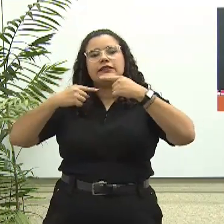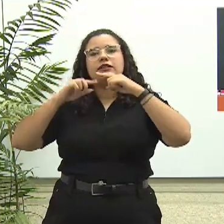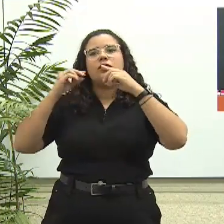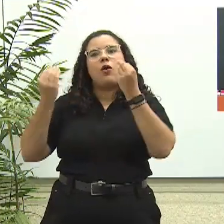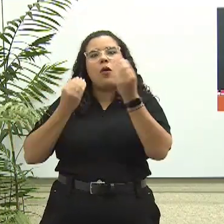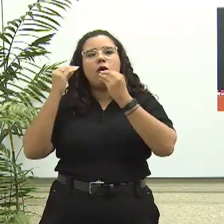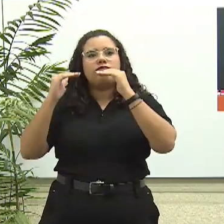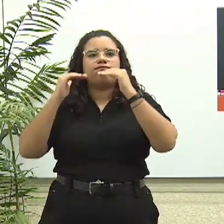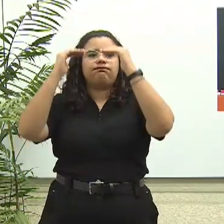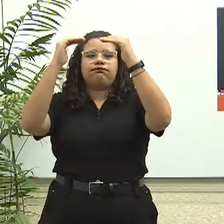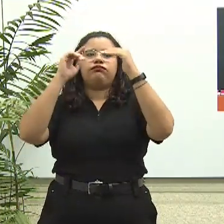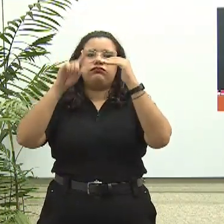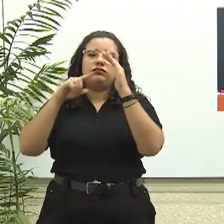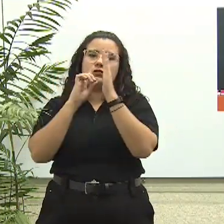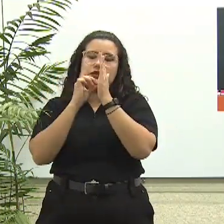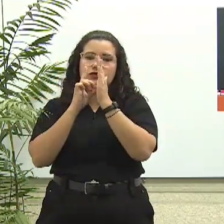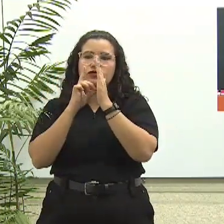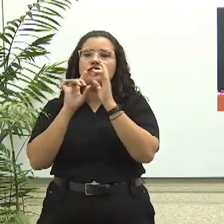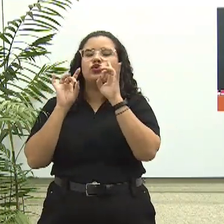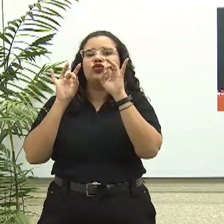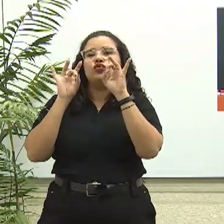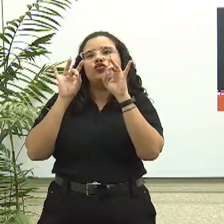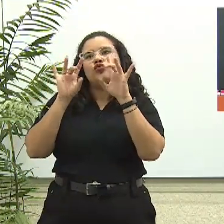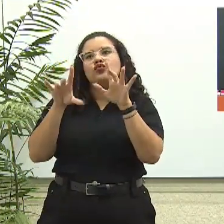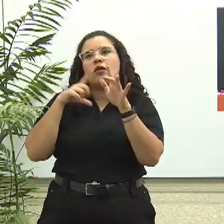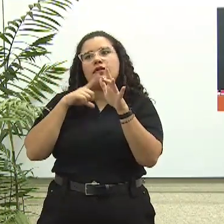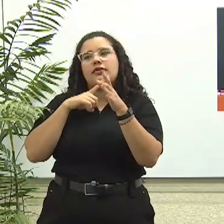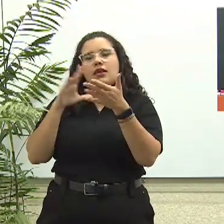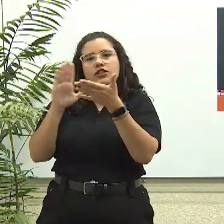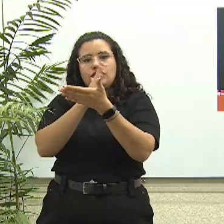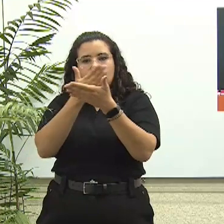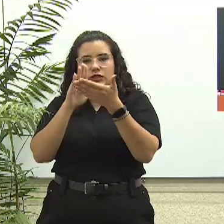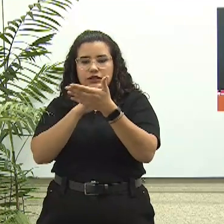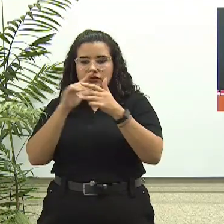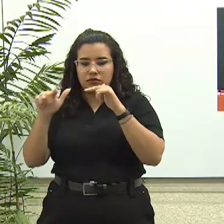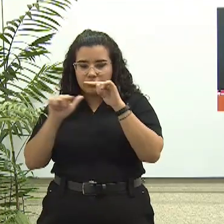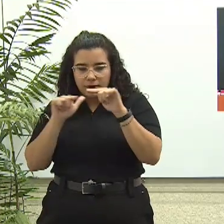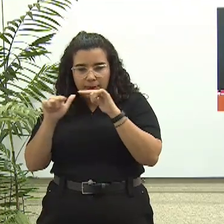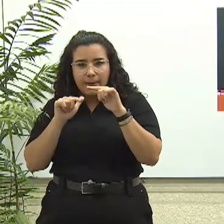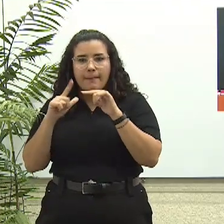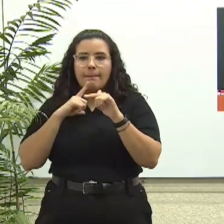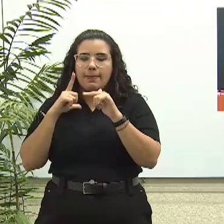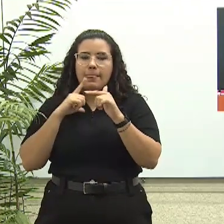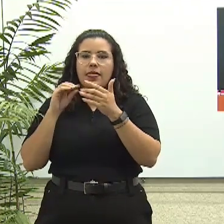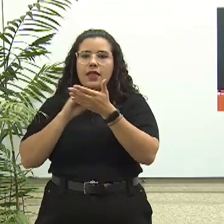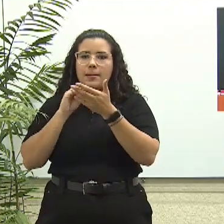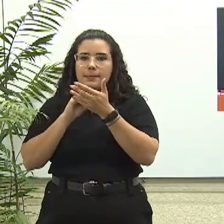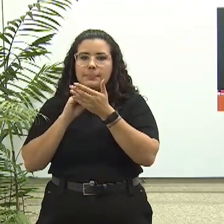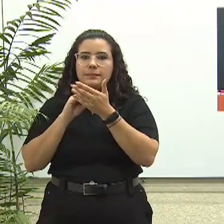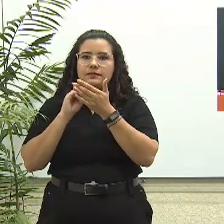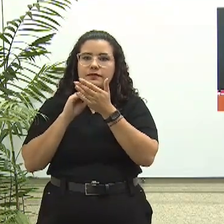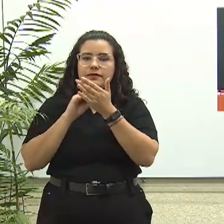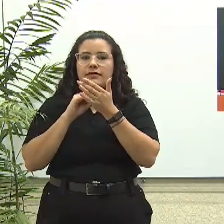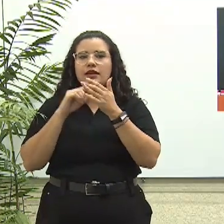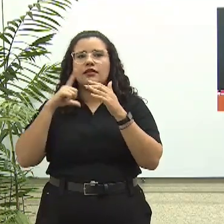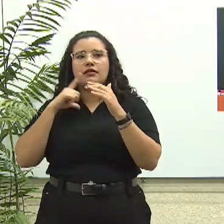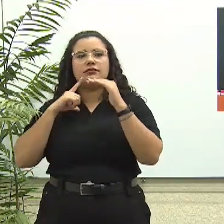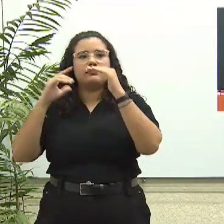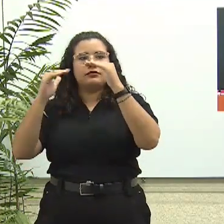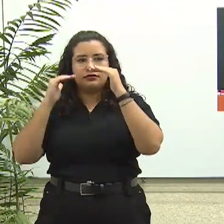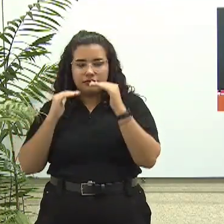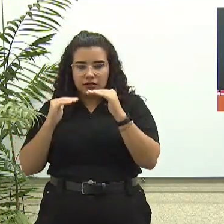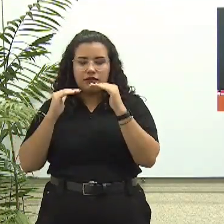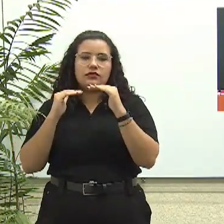soberania digital né então não apenas há uma divisão internacional do trabalho que deixa pro sul Global eh um baixo